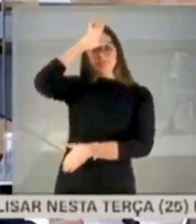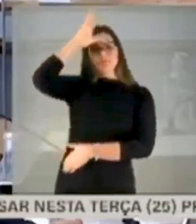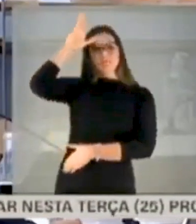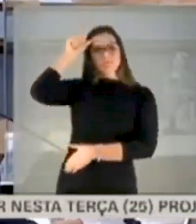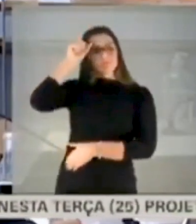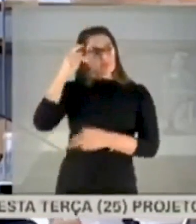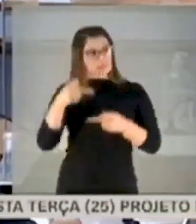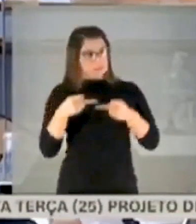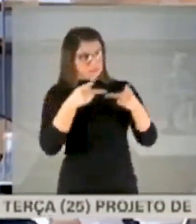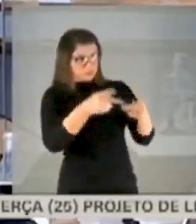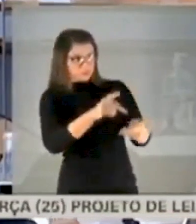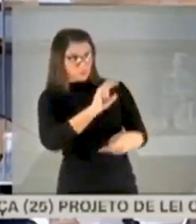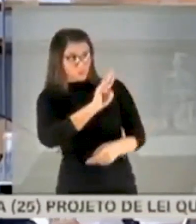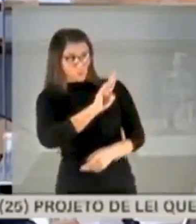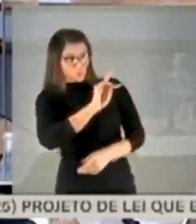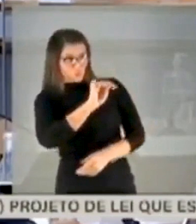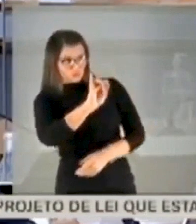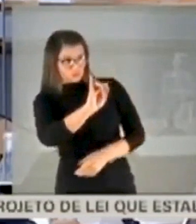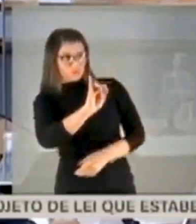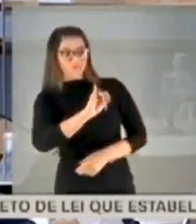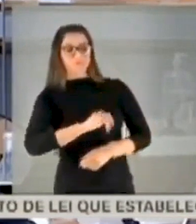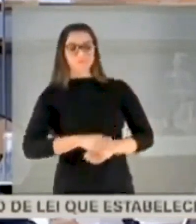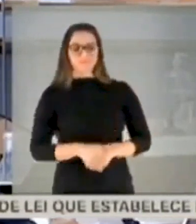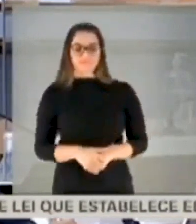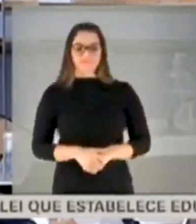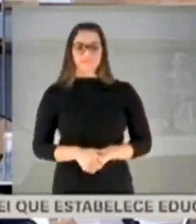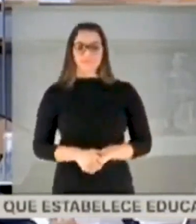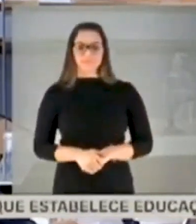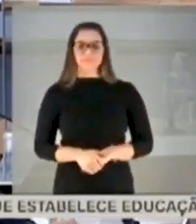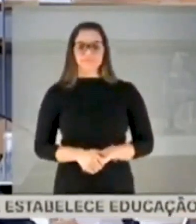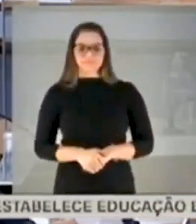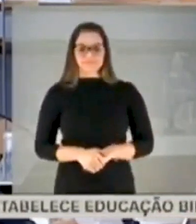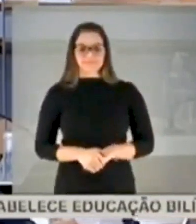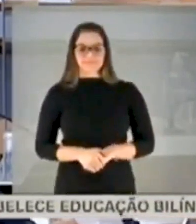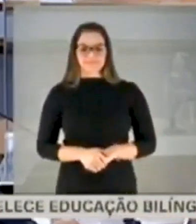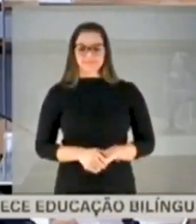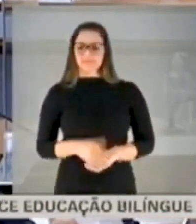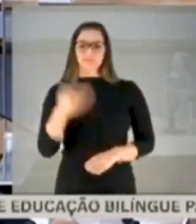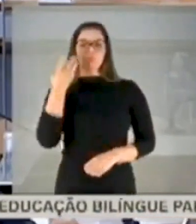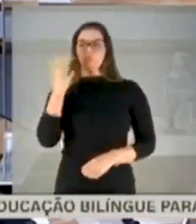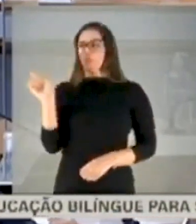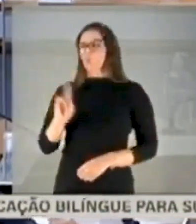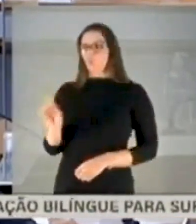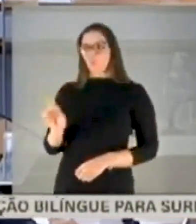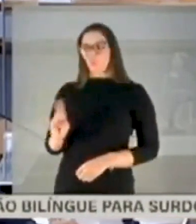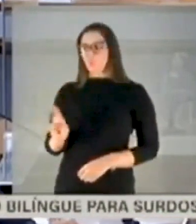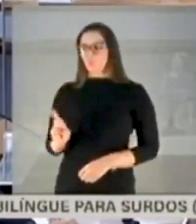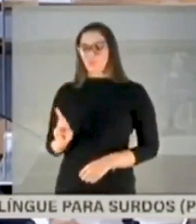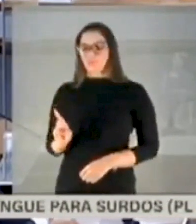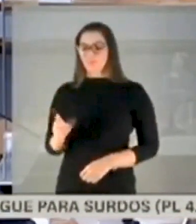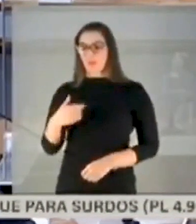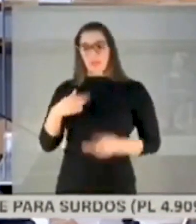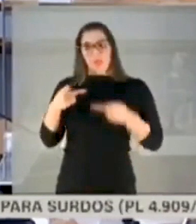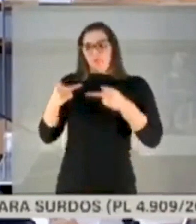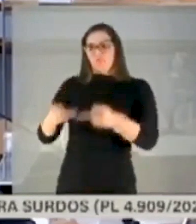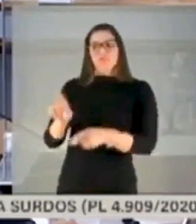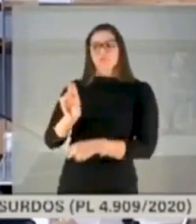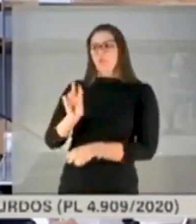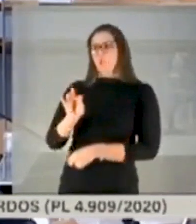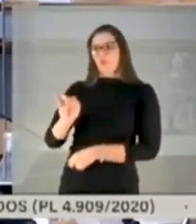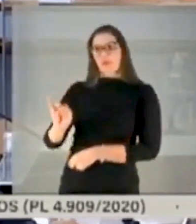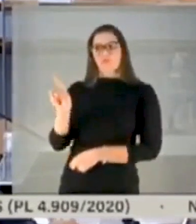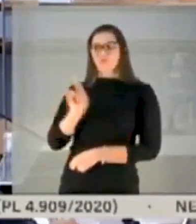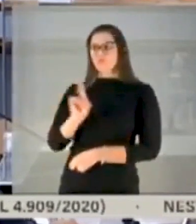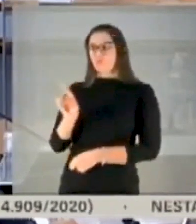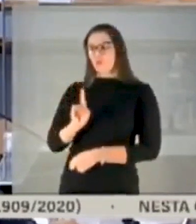dados básica de saúde para recomendar os métodos do SUS o uso do tratamento é o senhor não não não Visitei a não